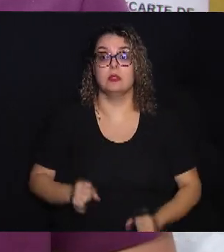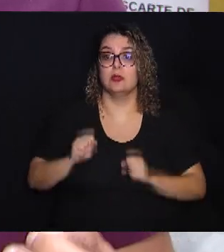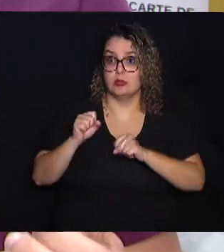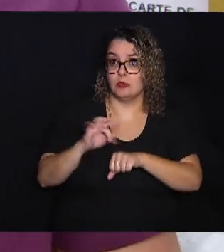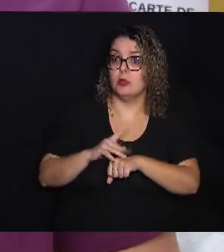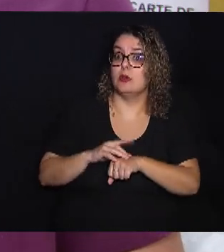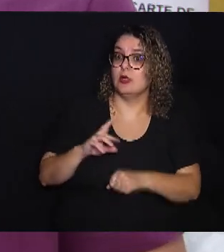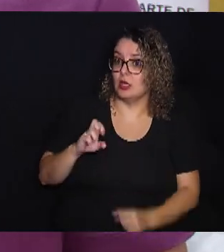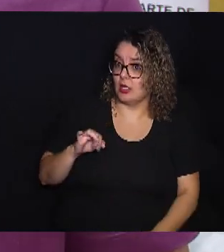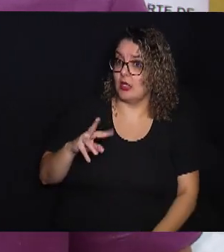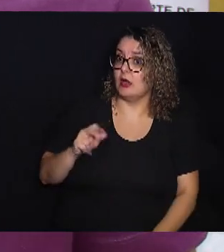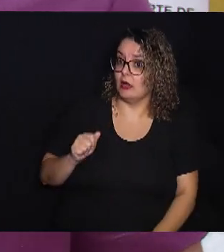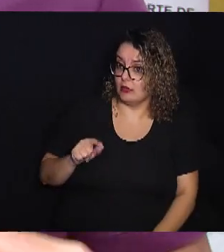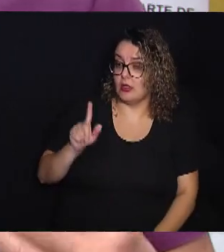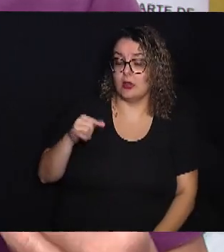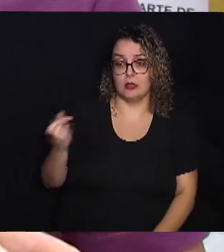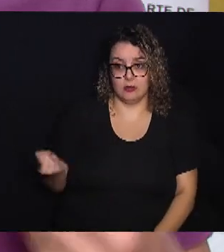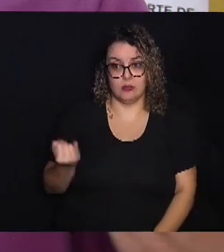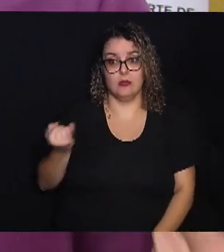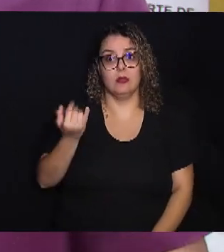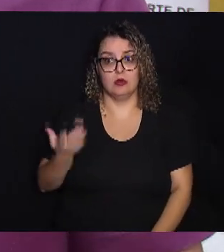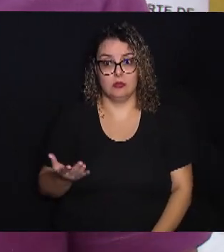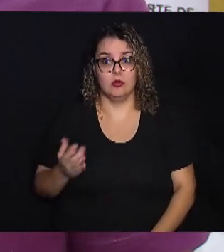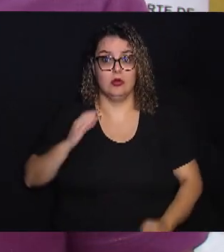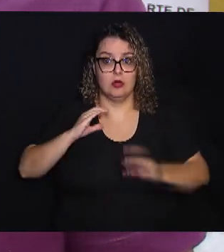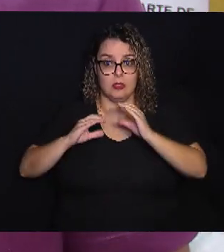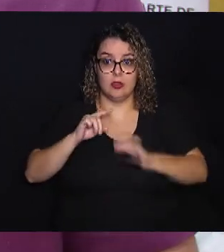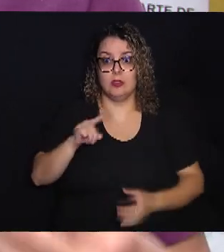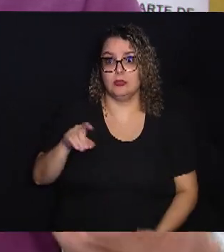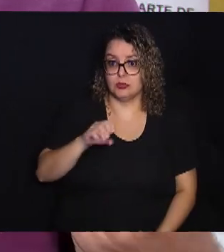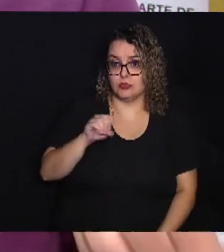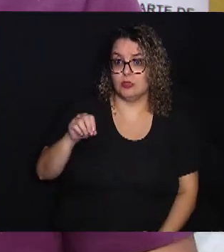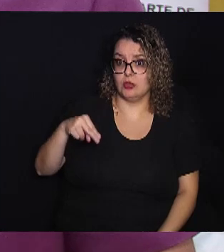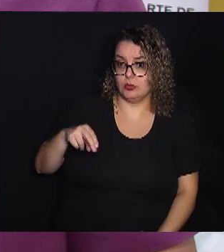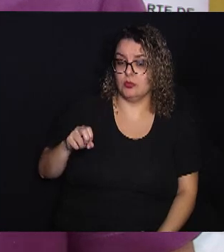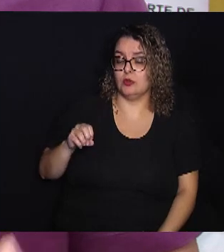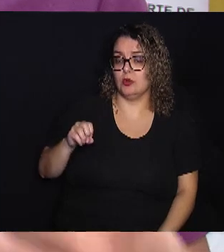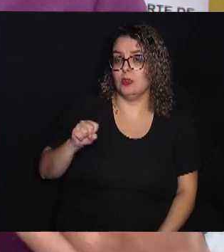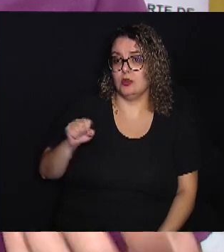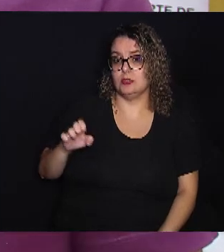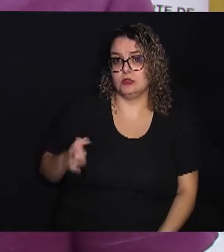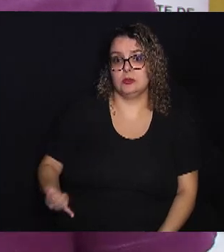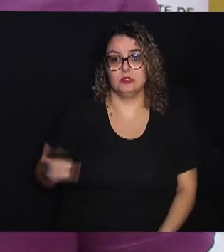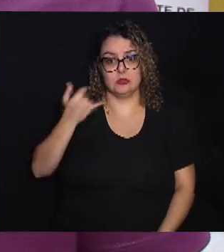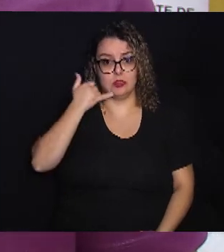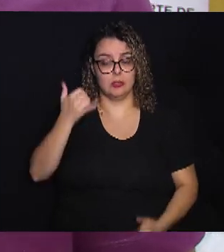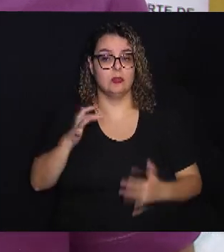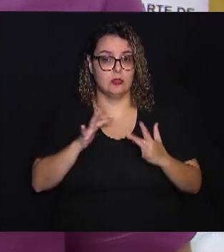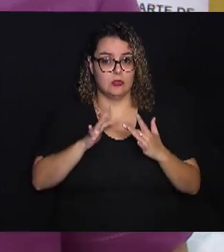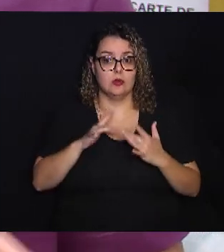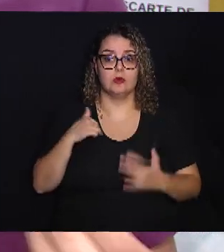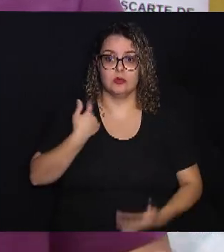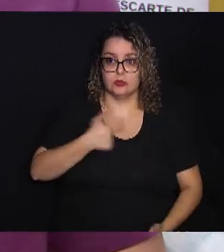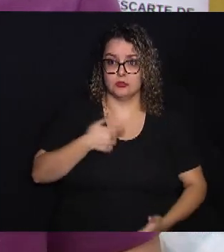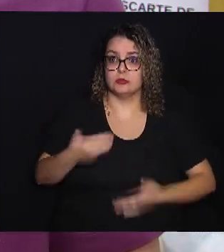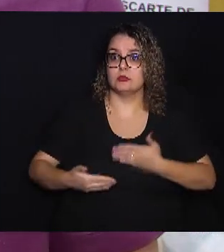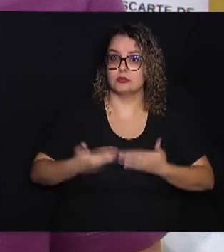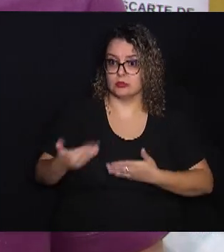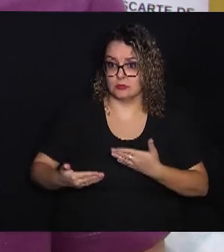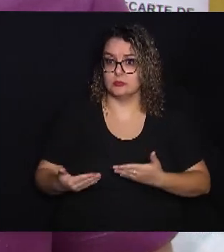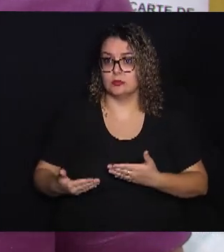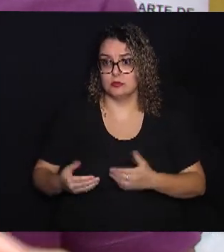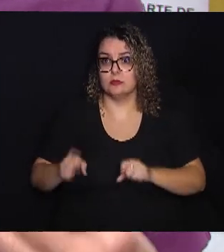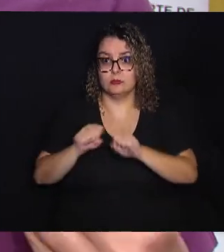mostram comportamentos suspeitos que ele pode estar com a doença raiva. Então é importante comunicar as zoonoses, né? Pode entrar em